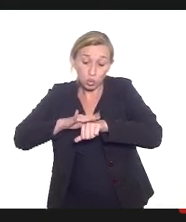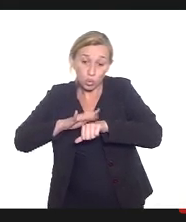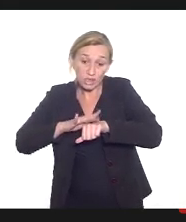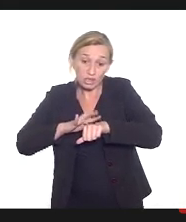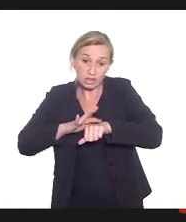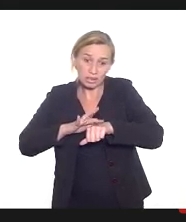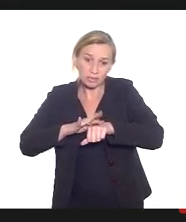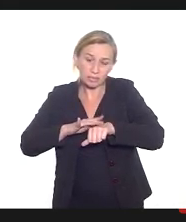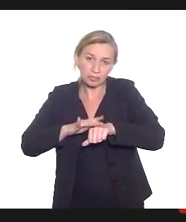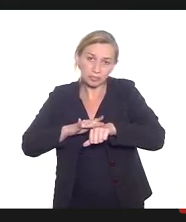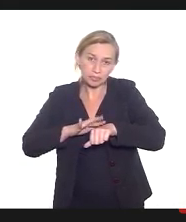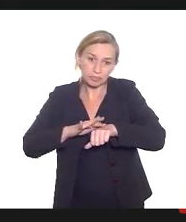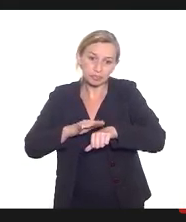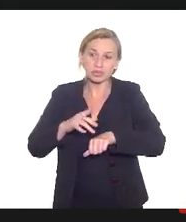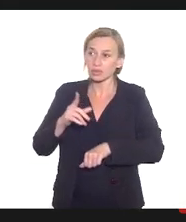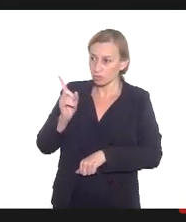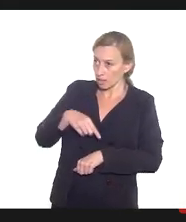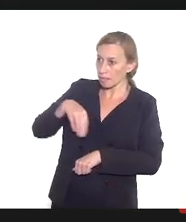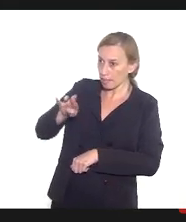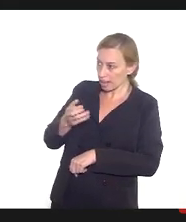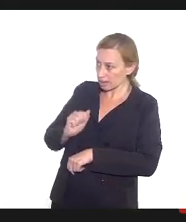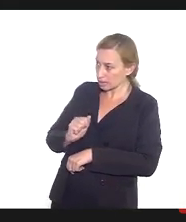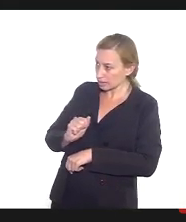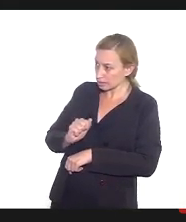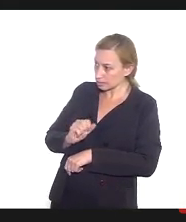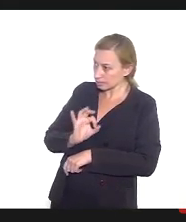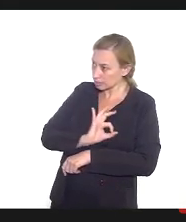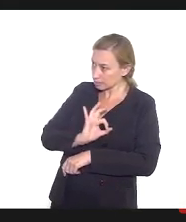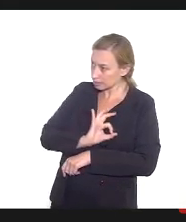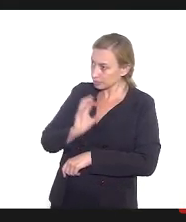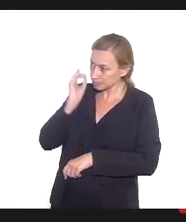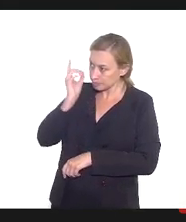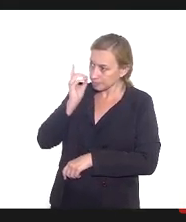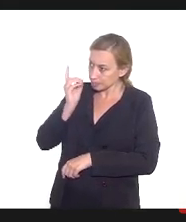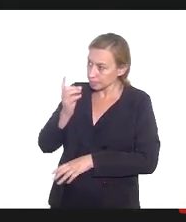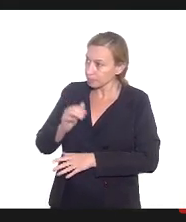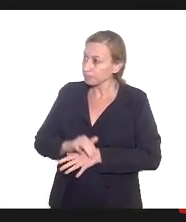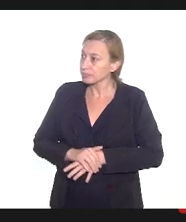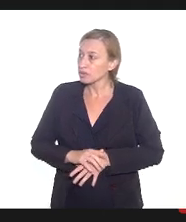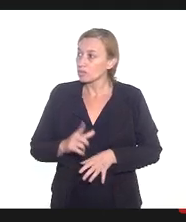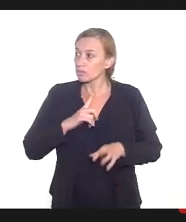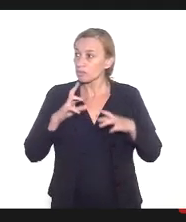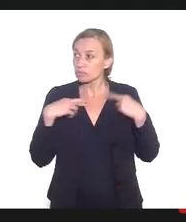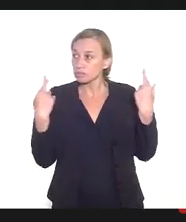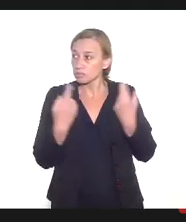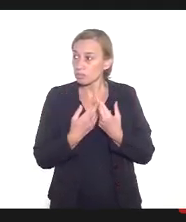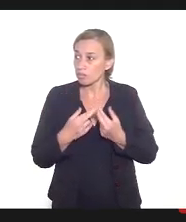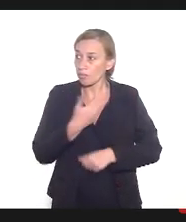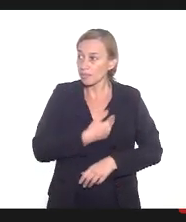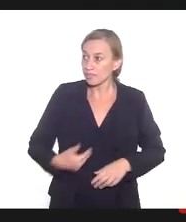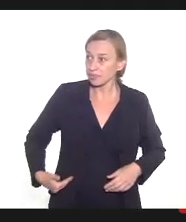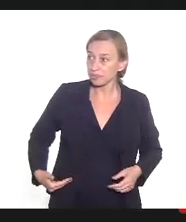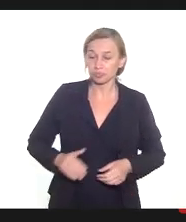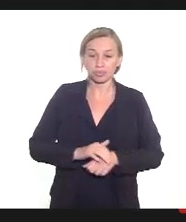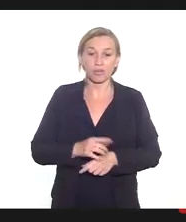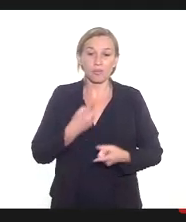né Marta deputada Marta a gente tá também com a uma audiência pública